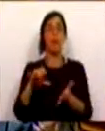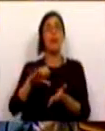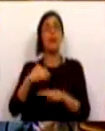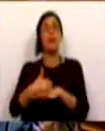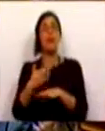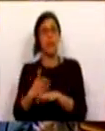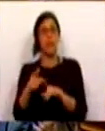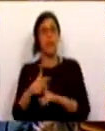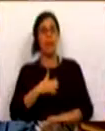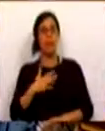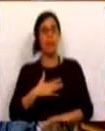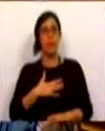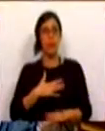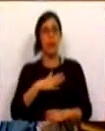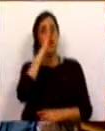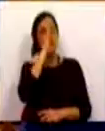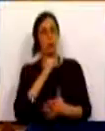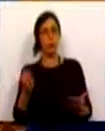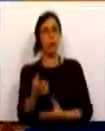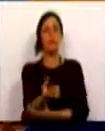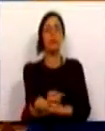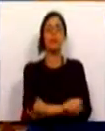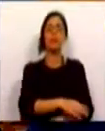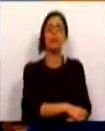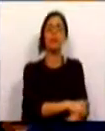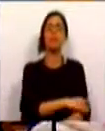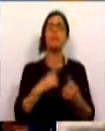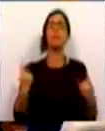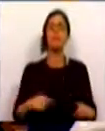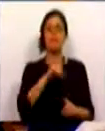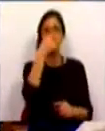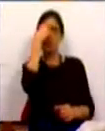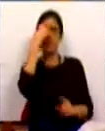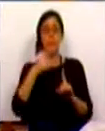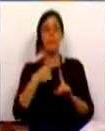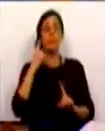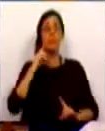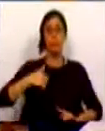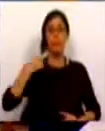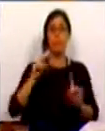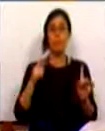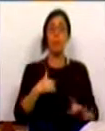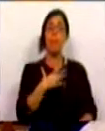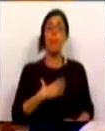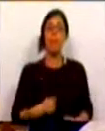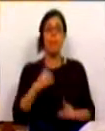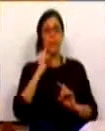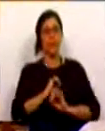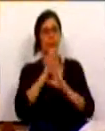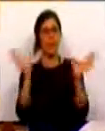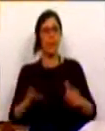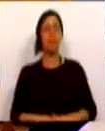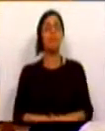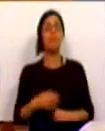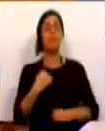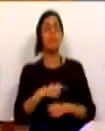setor empresarial do Estado. Há uma ideia fundamental que gostaríamos de deixar clara.